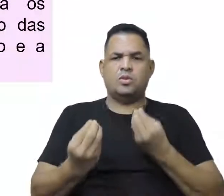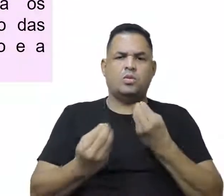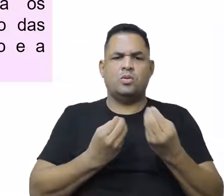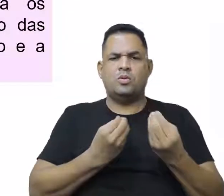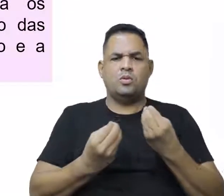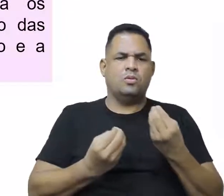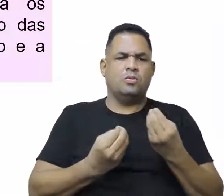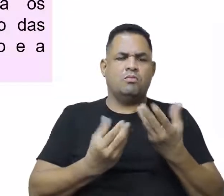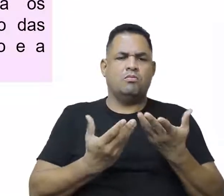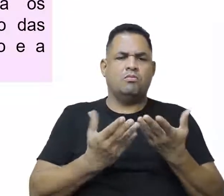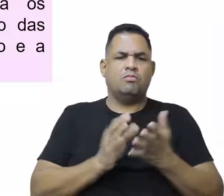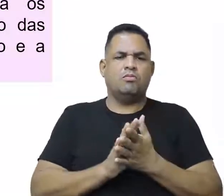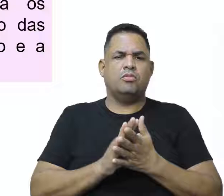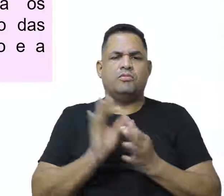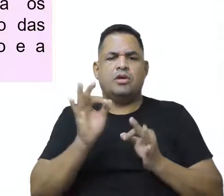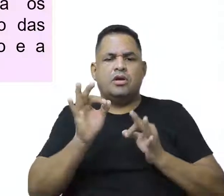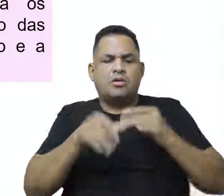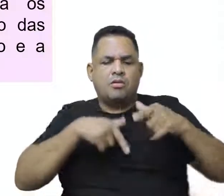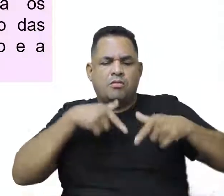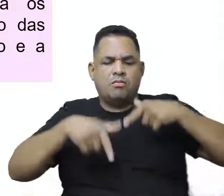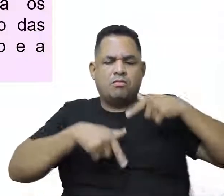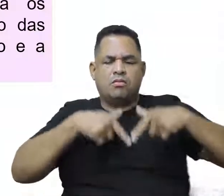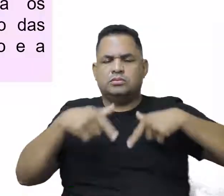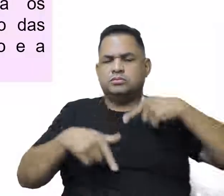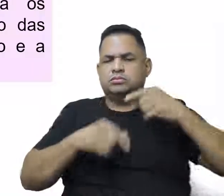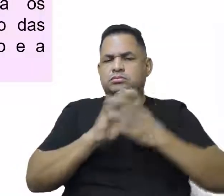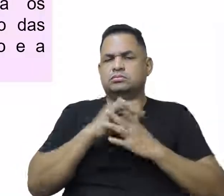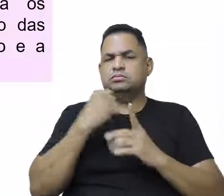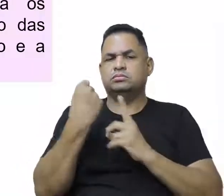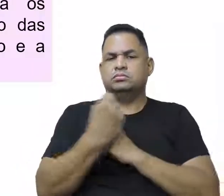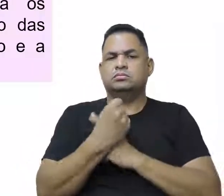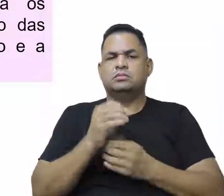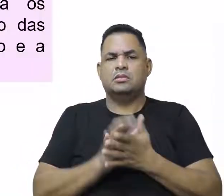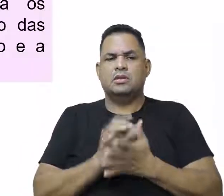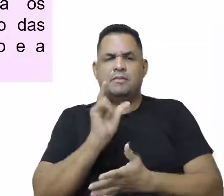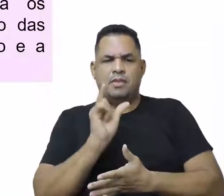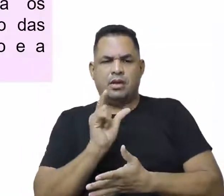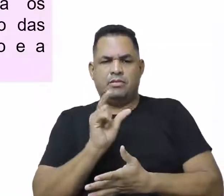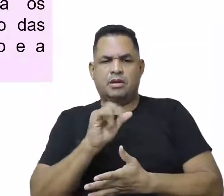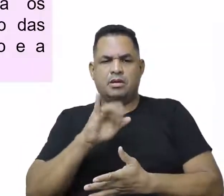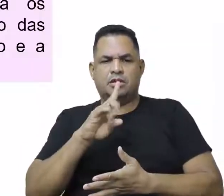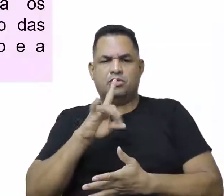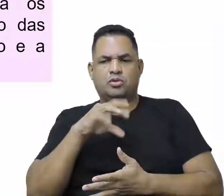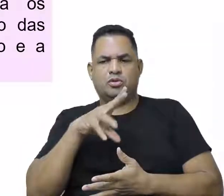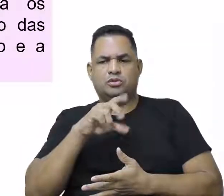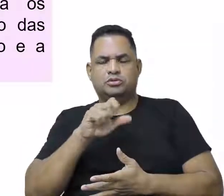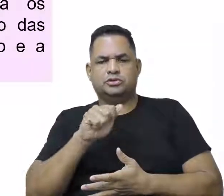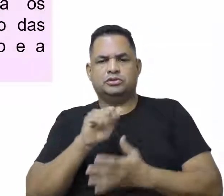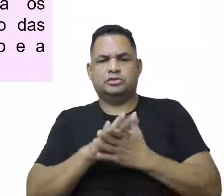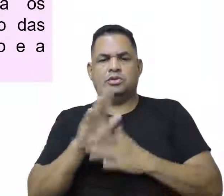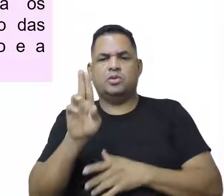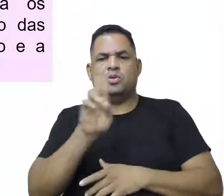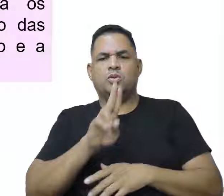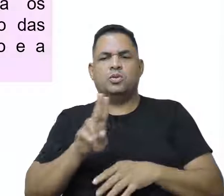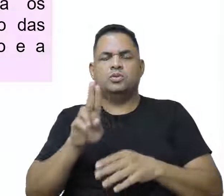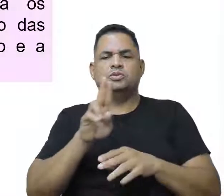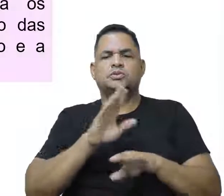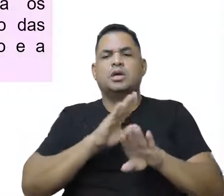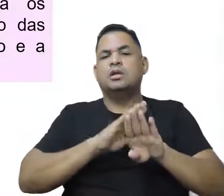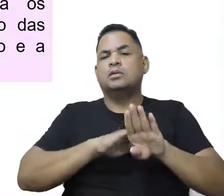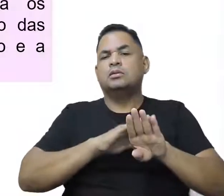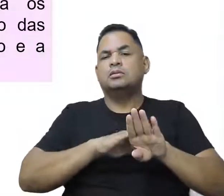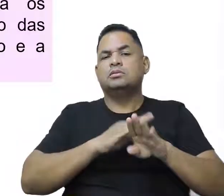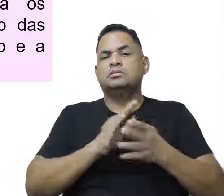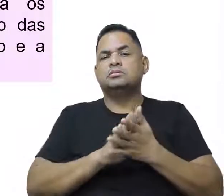né, foi produzido socialmente. O termo ideologia foi utilizado pelo pensador Destutt